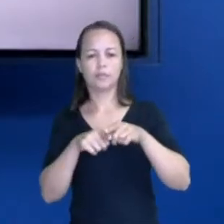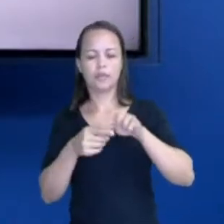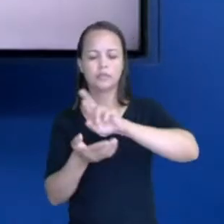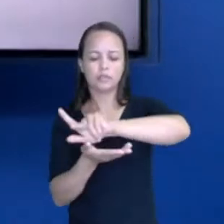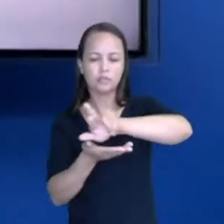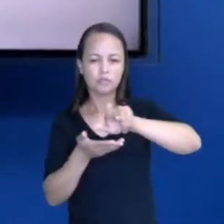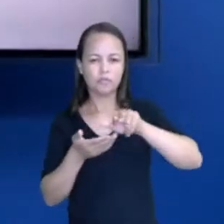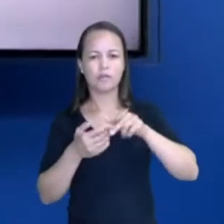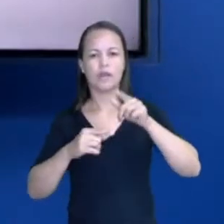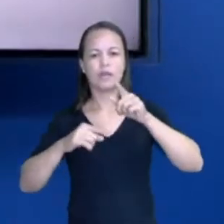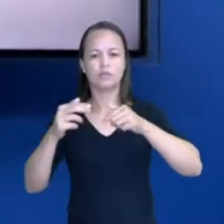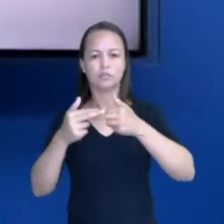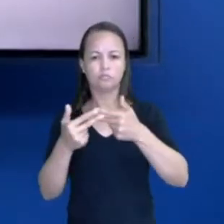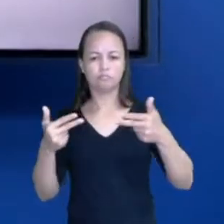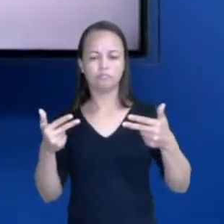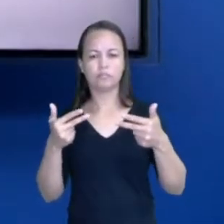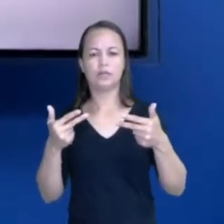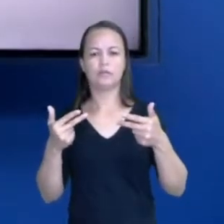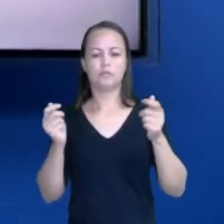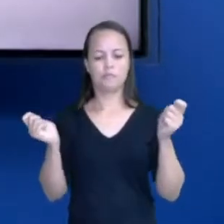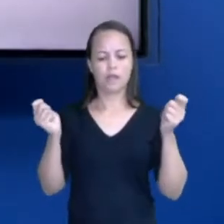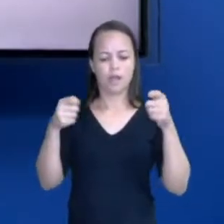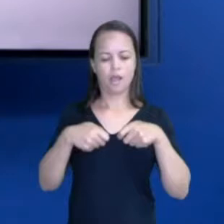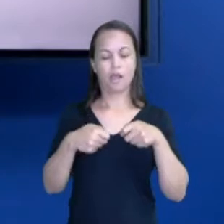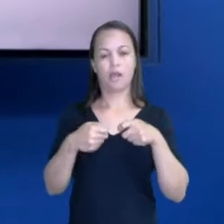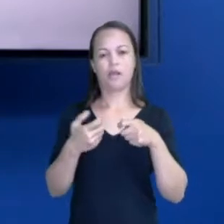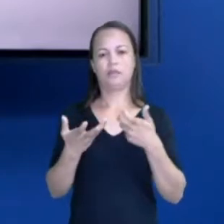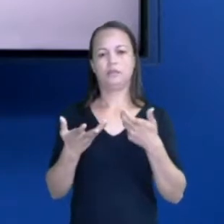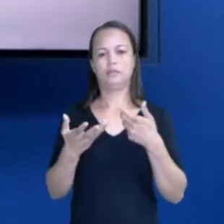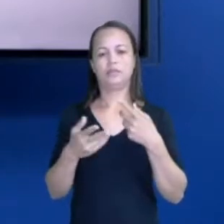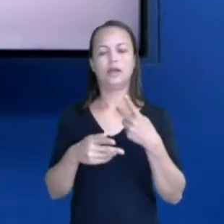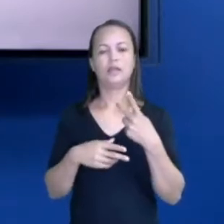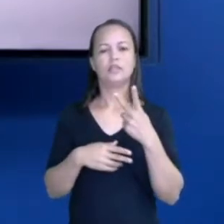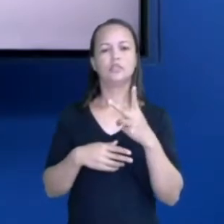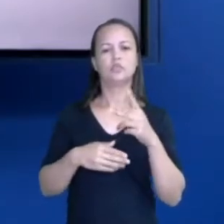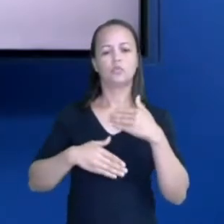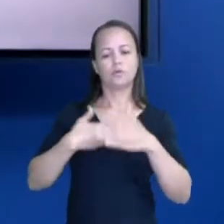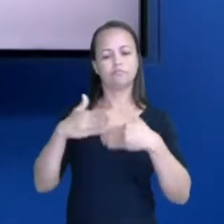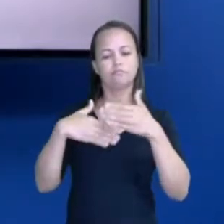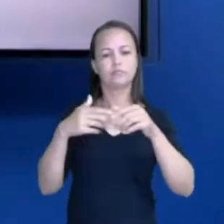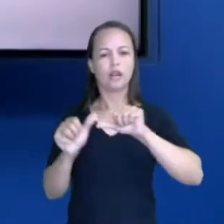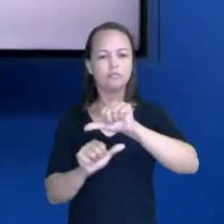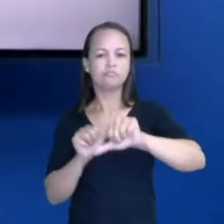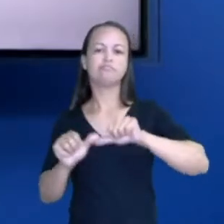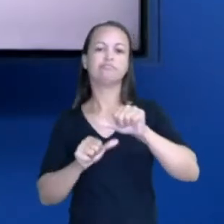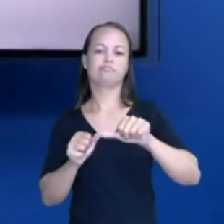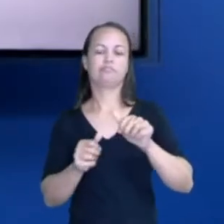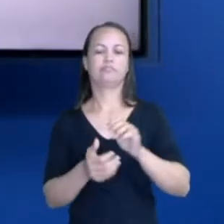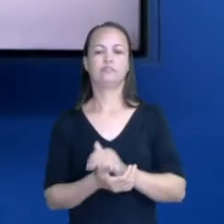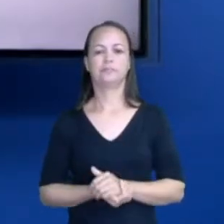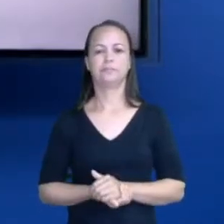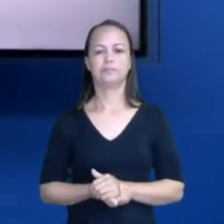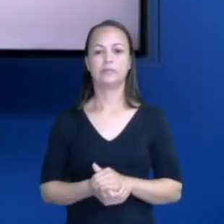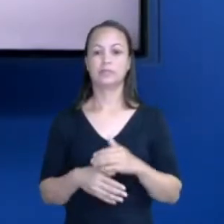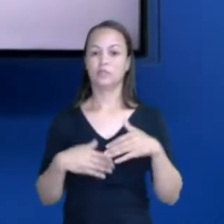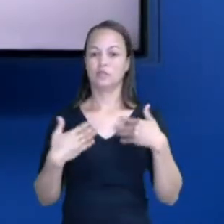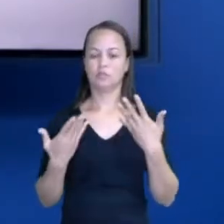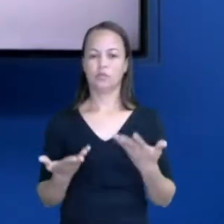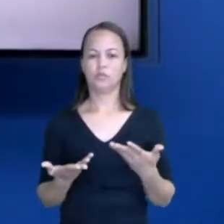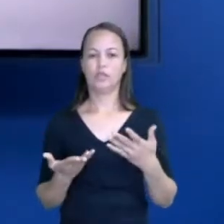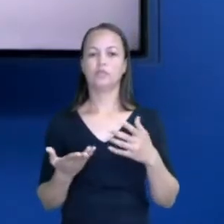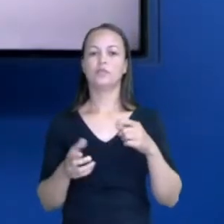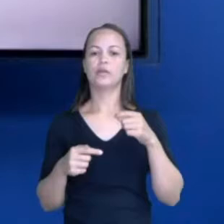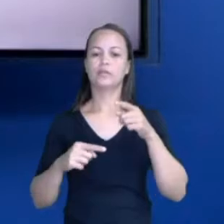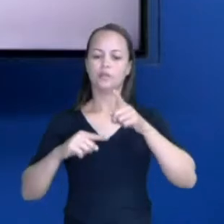materiais, percebendo suas capacidades e suas transformações, tá certo? Portanto, esse é